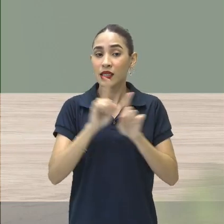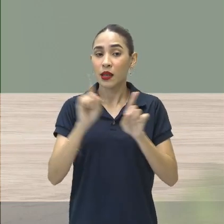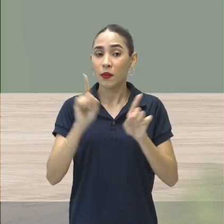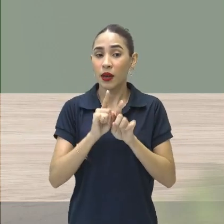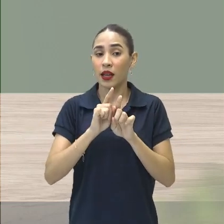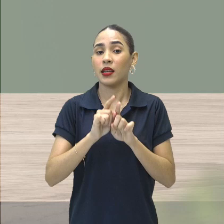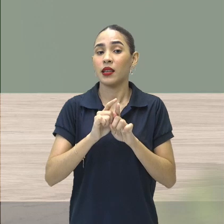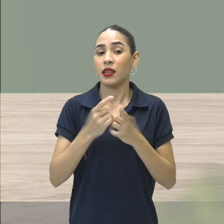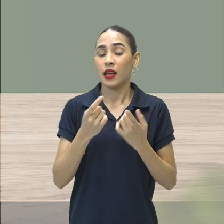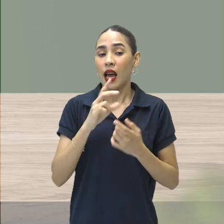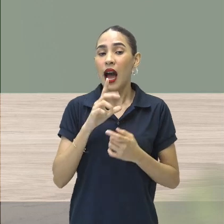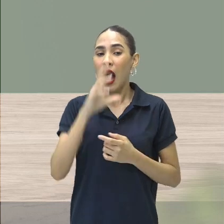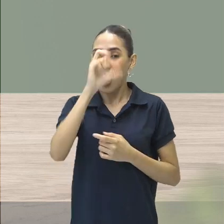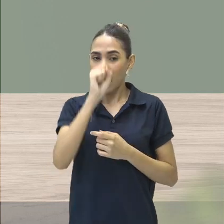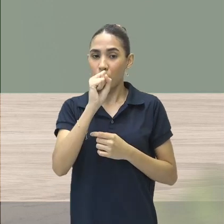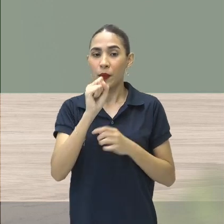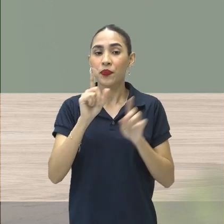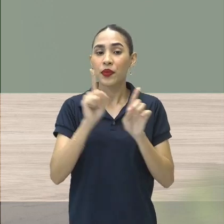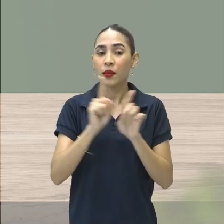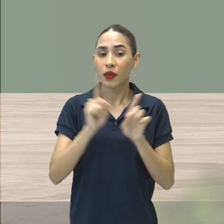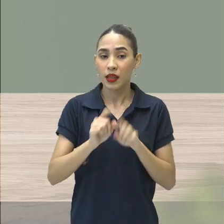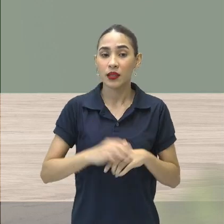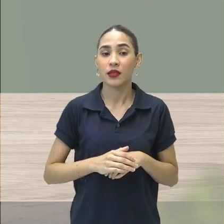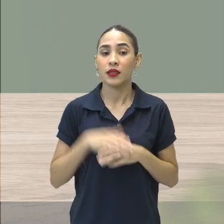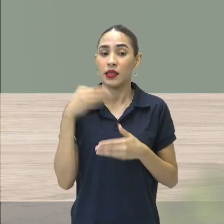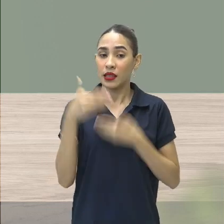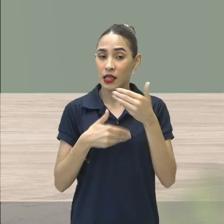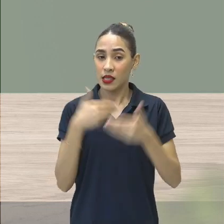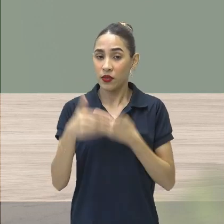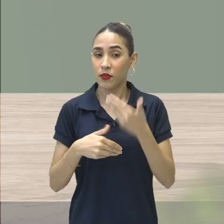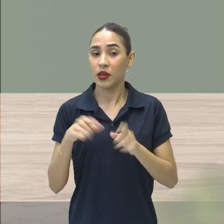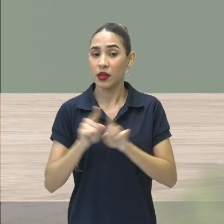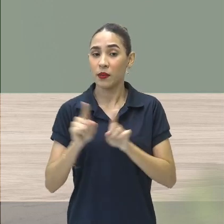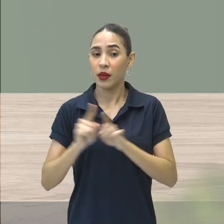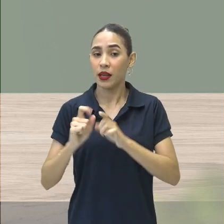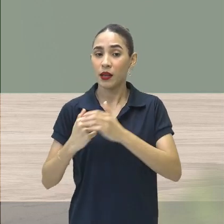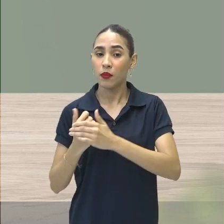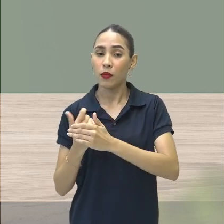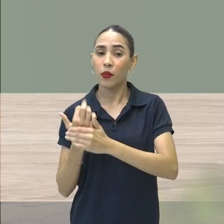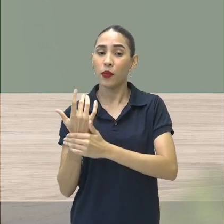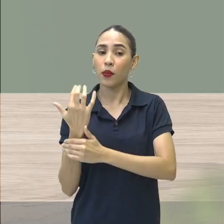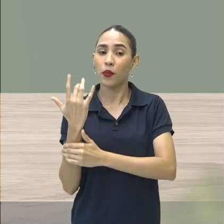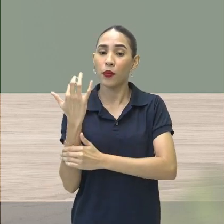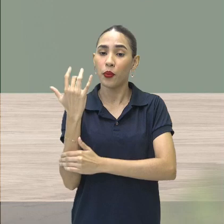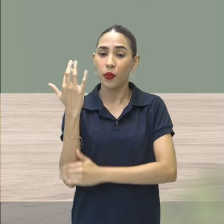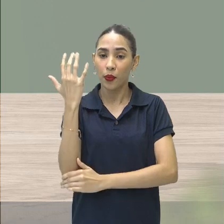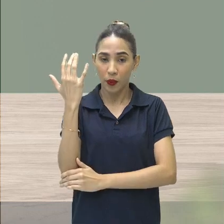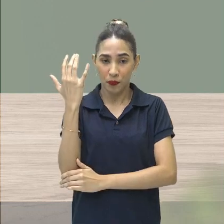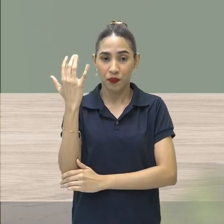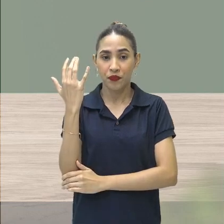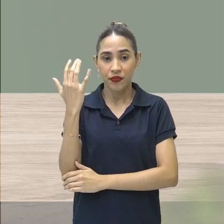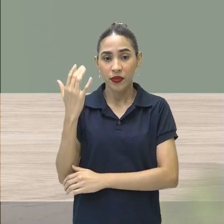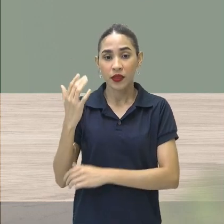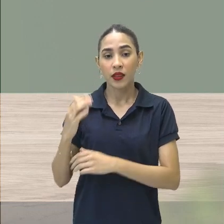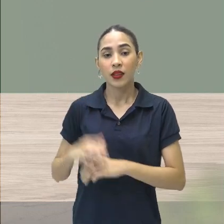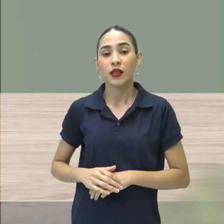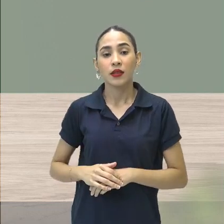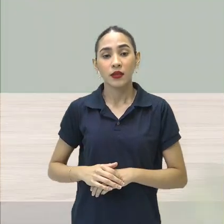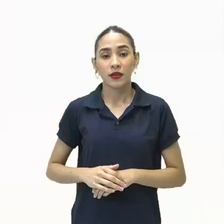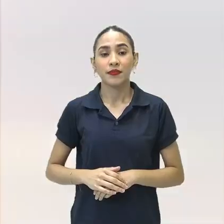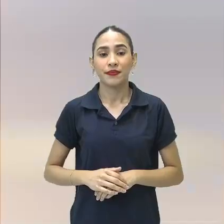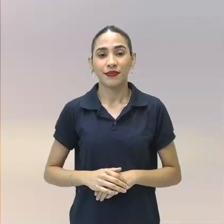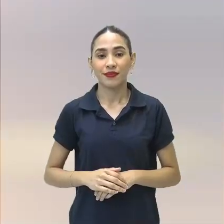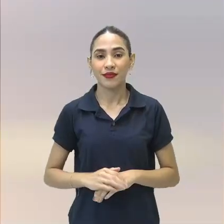da água, favorece o desenvolvimento e crescimento de plantas e